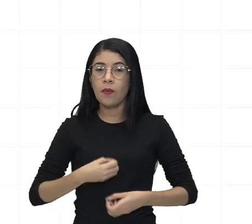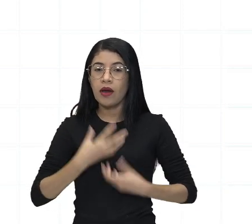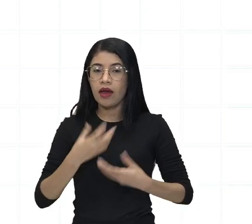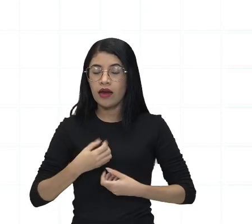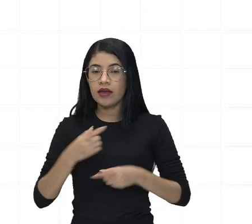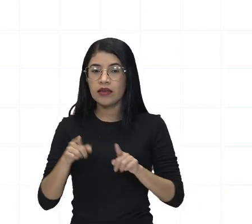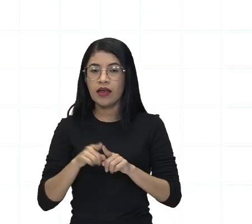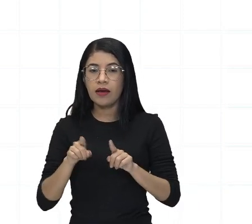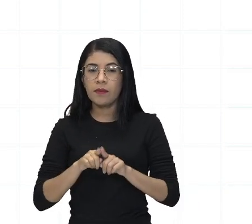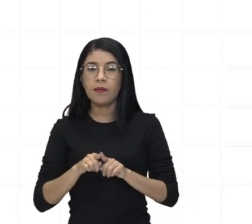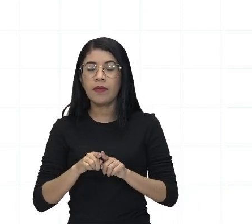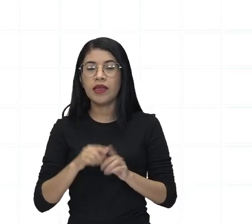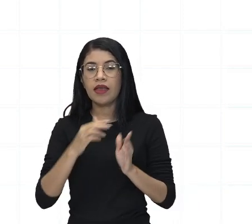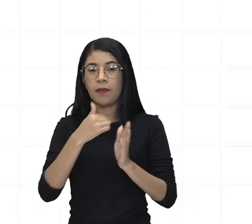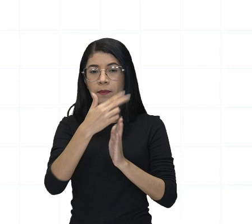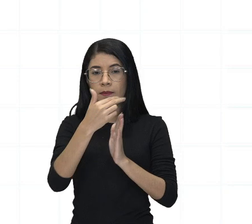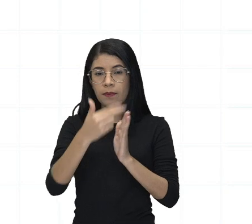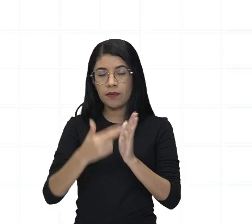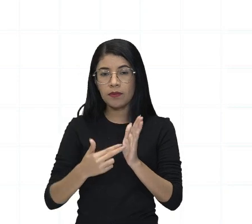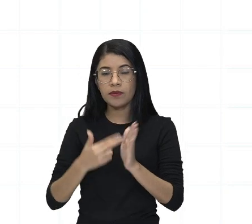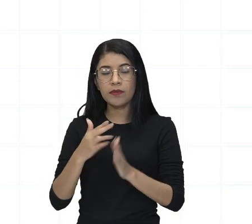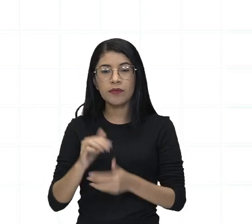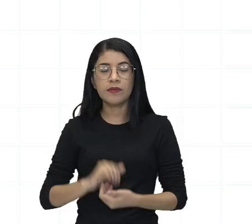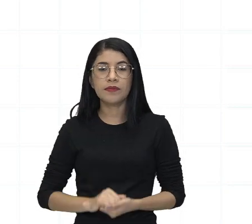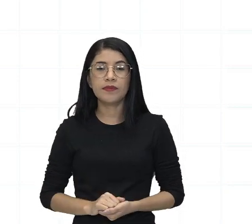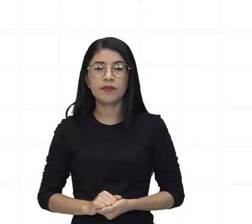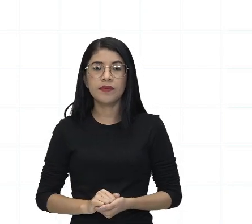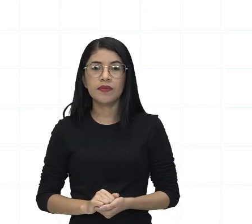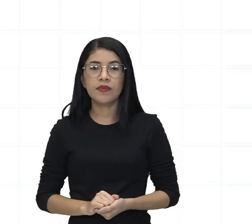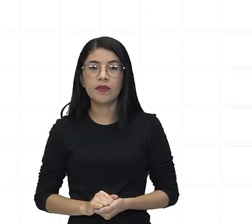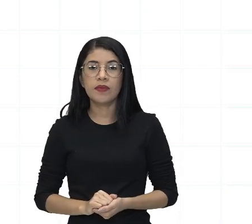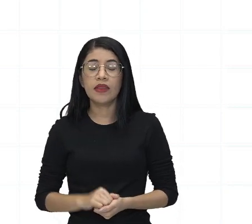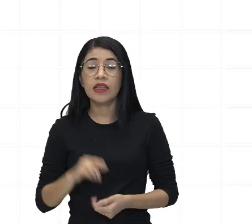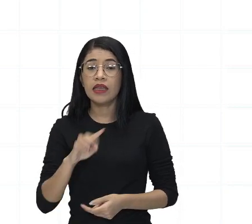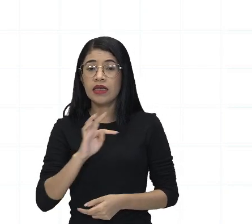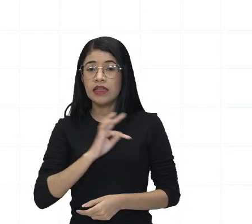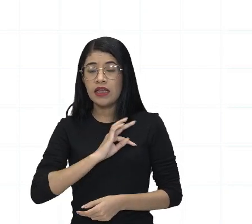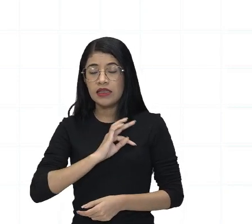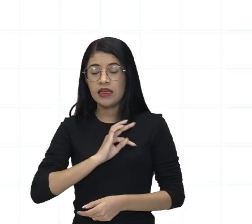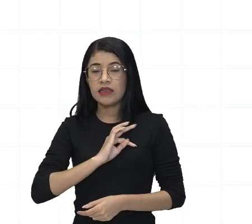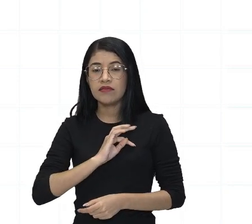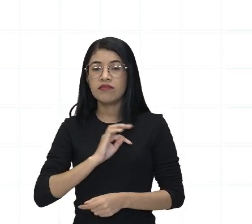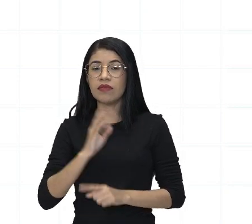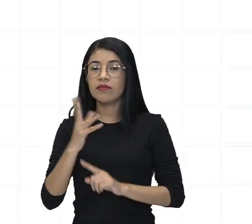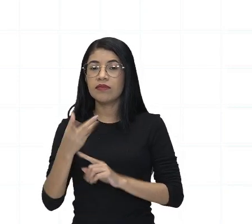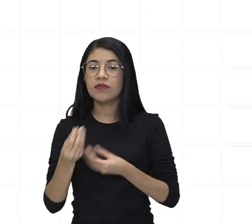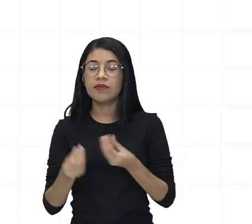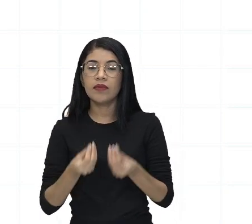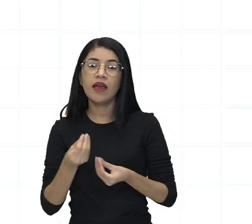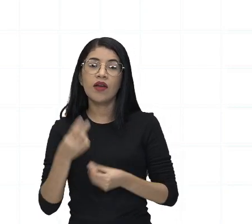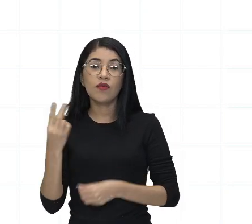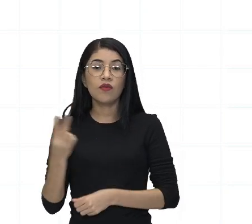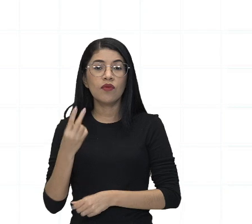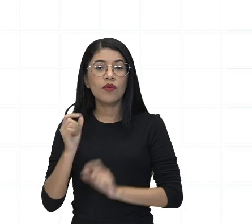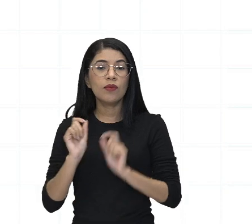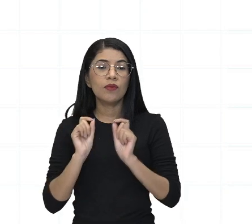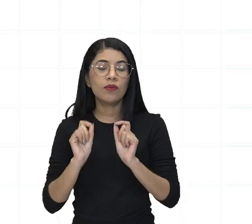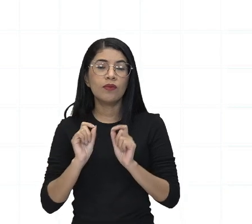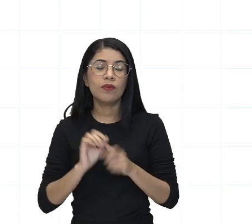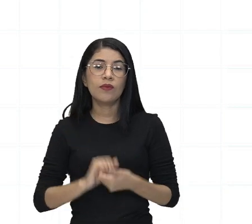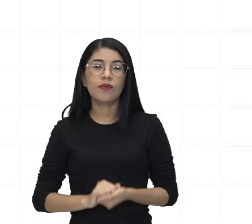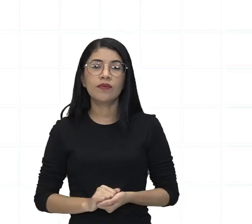ou action painting. Essa vertente da arte valorizava, sobretudo, o